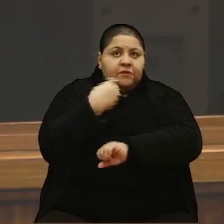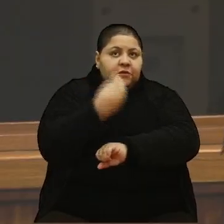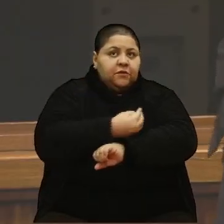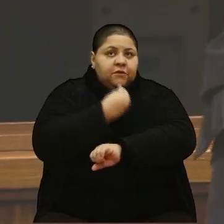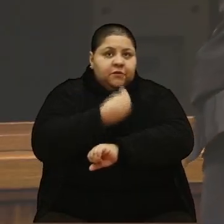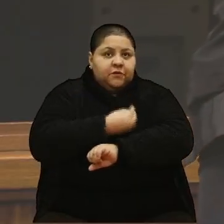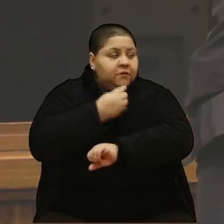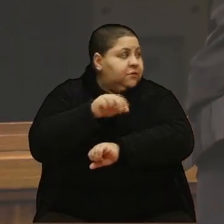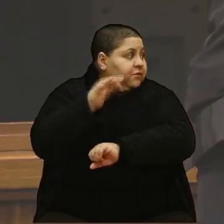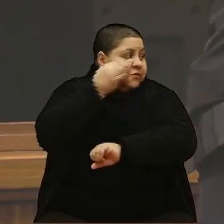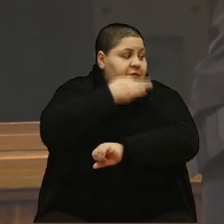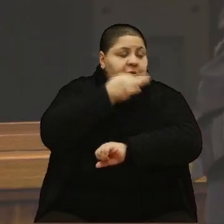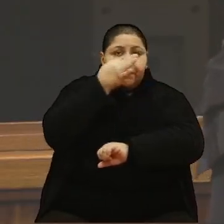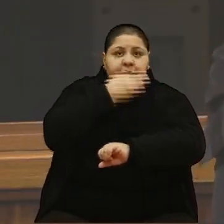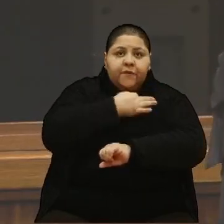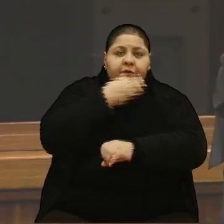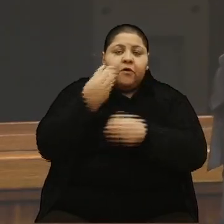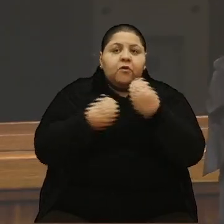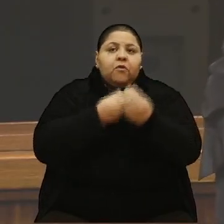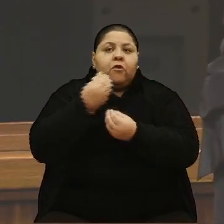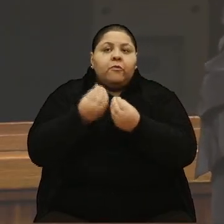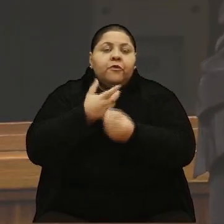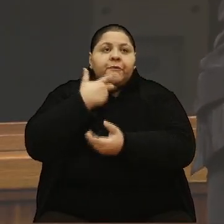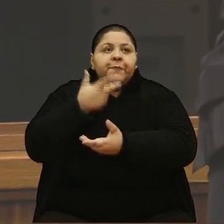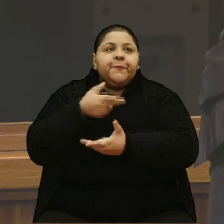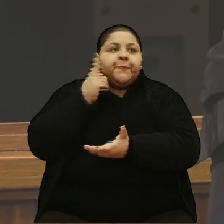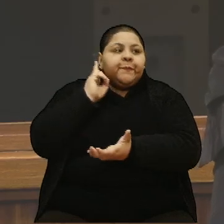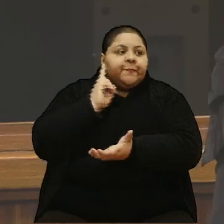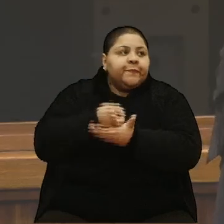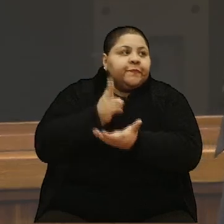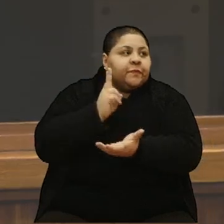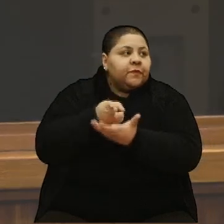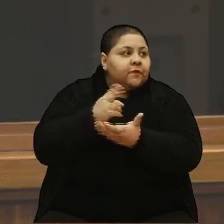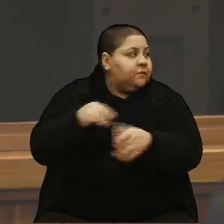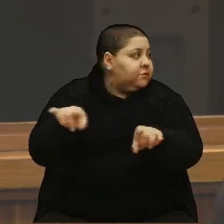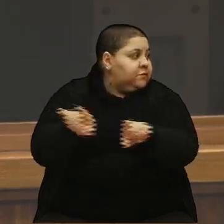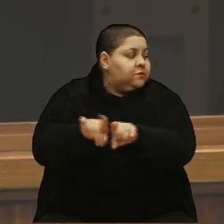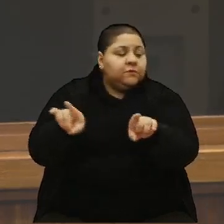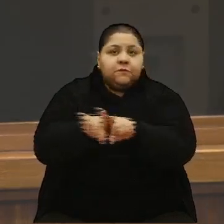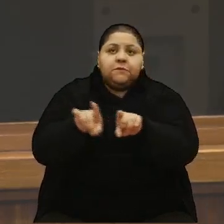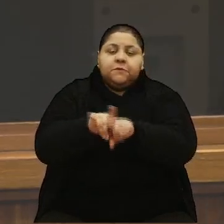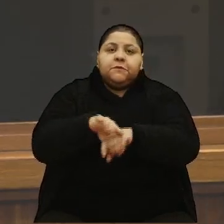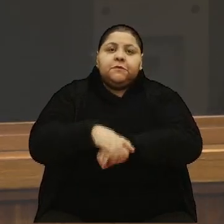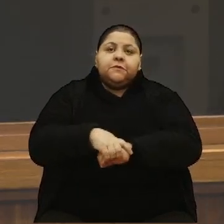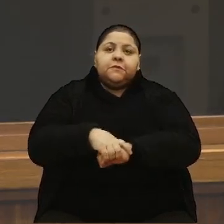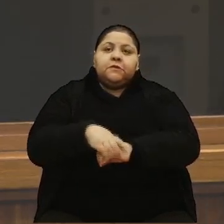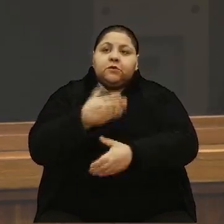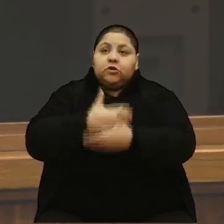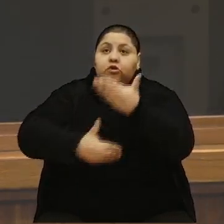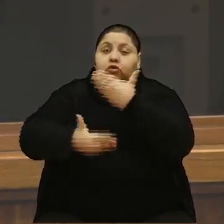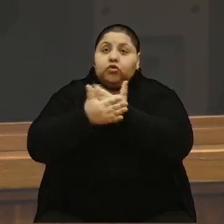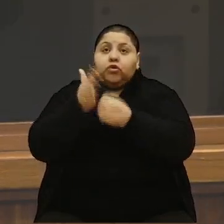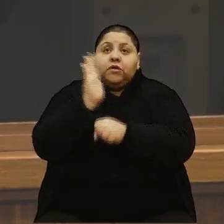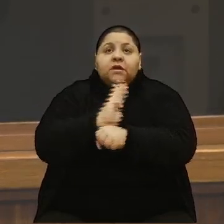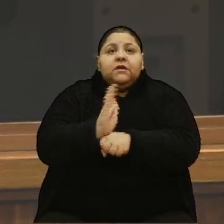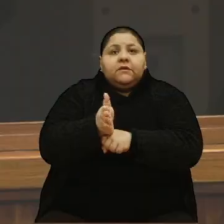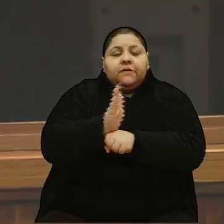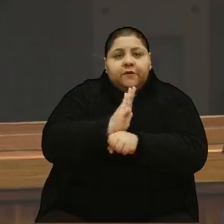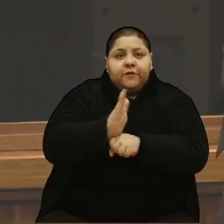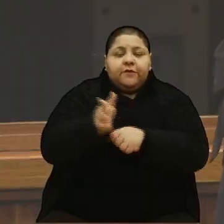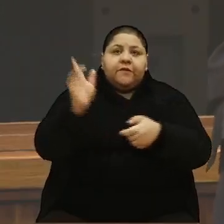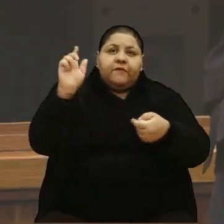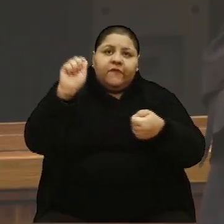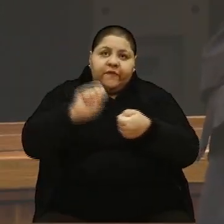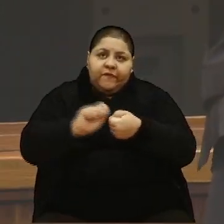em Caxias. Como foi dito sempre, esse é o terceiro, terá mais um. Todo o Cine Plenário, ele é